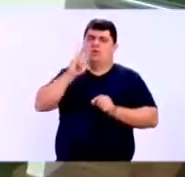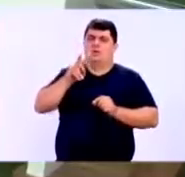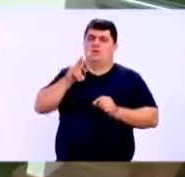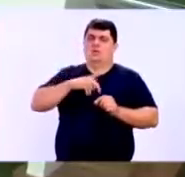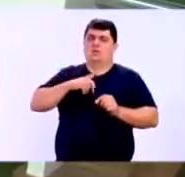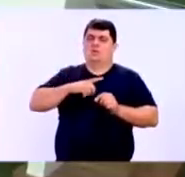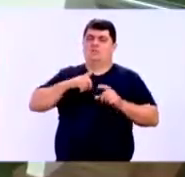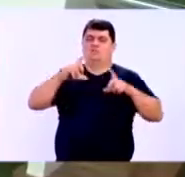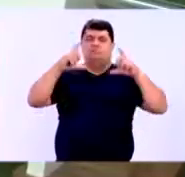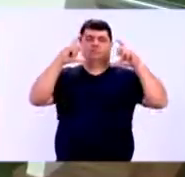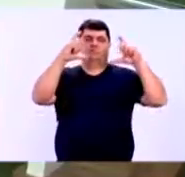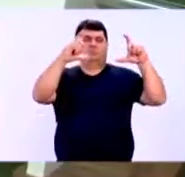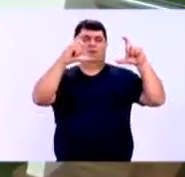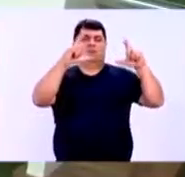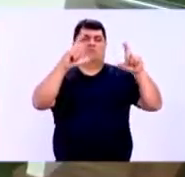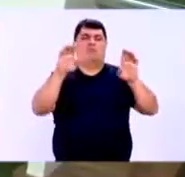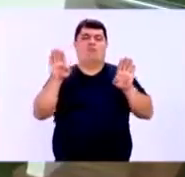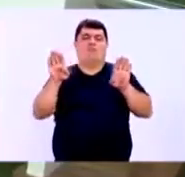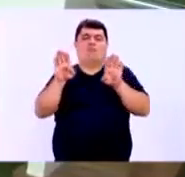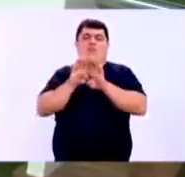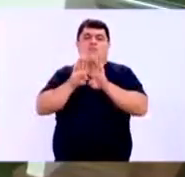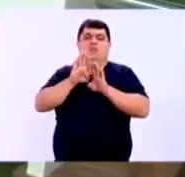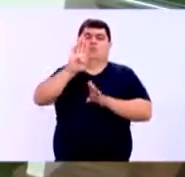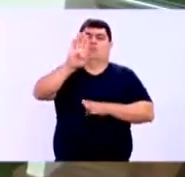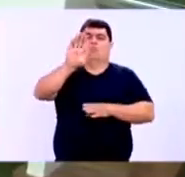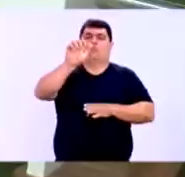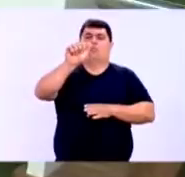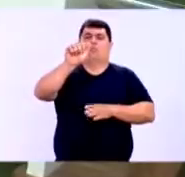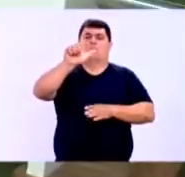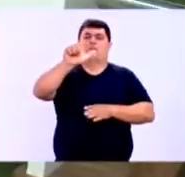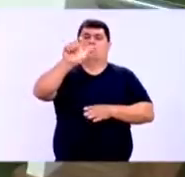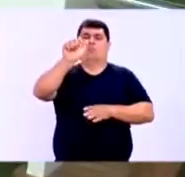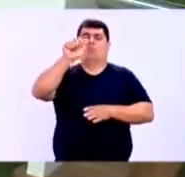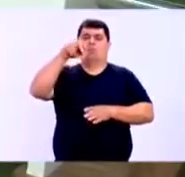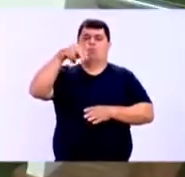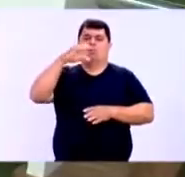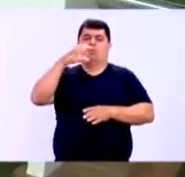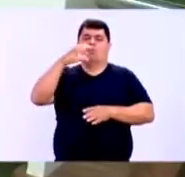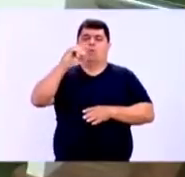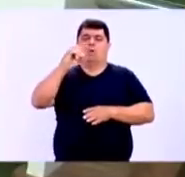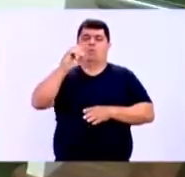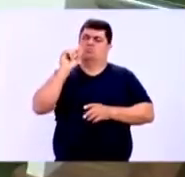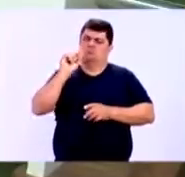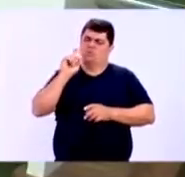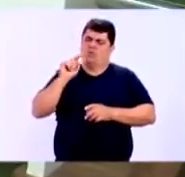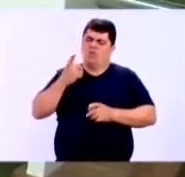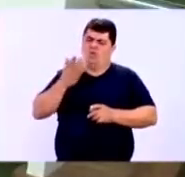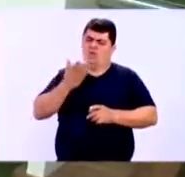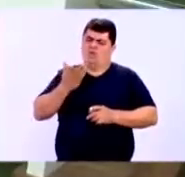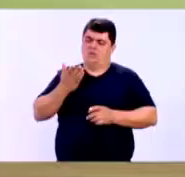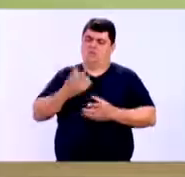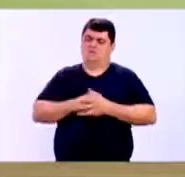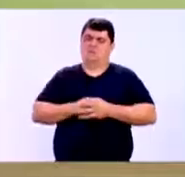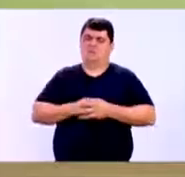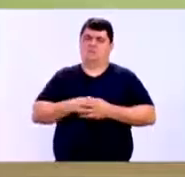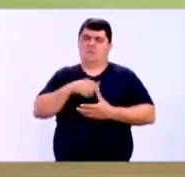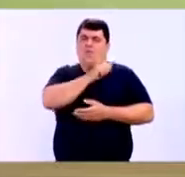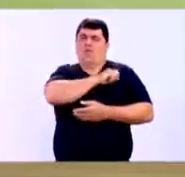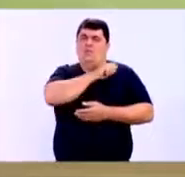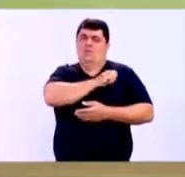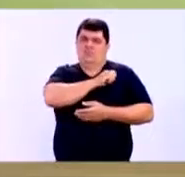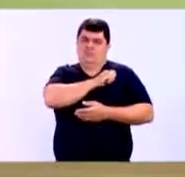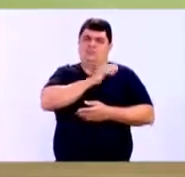plaquinha, fechado para a balança. O que é isso, professor Ivan? Isso mesmo, professor. Você, aluna,